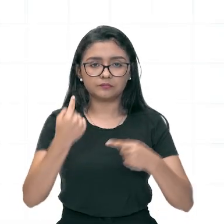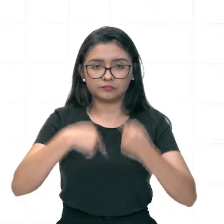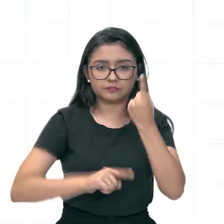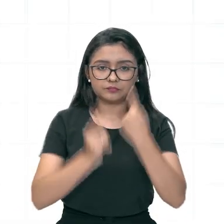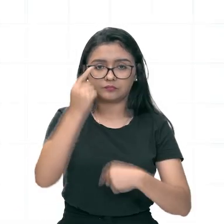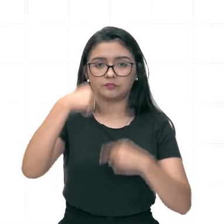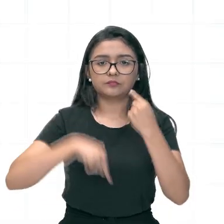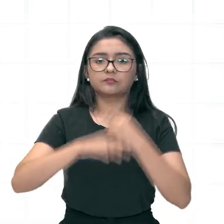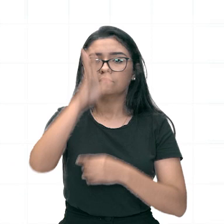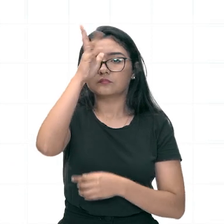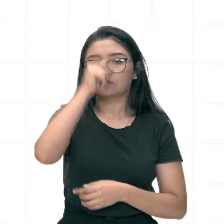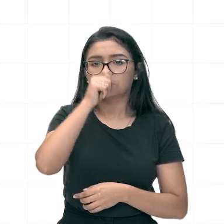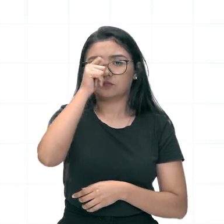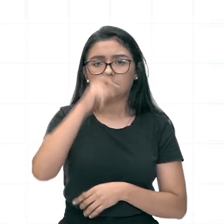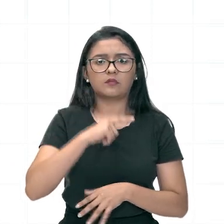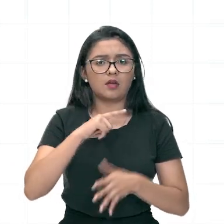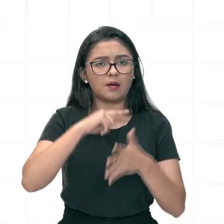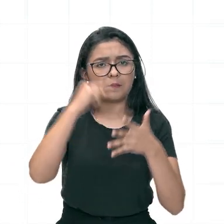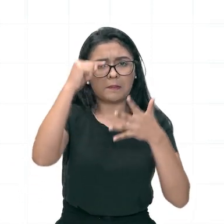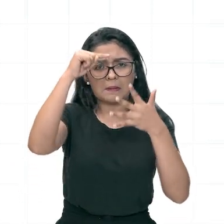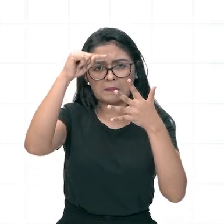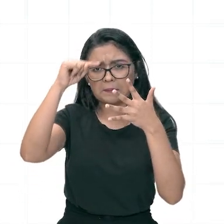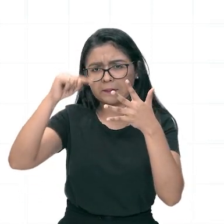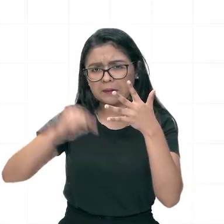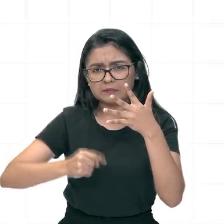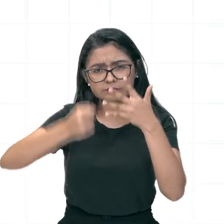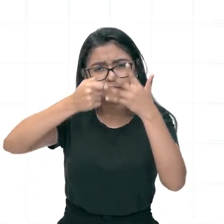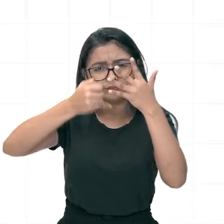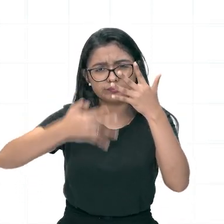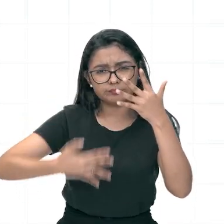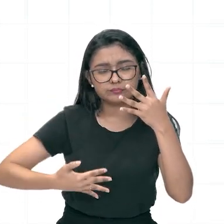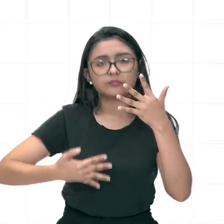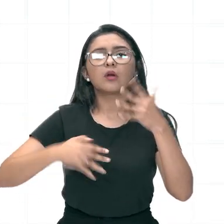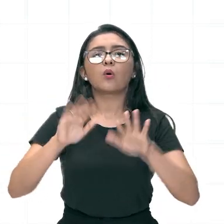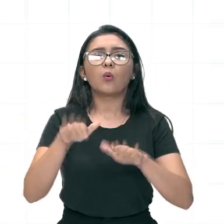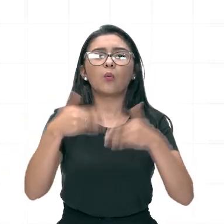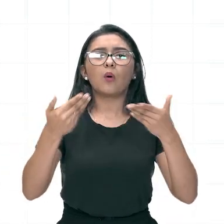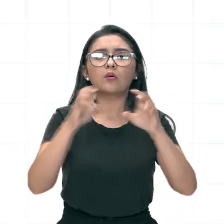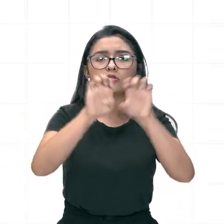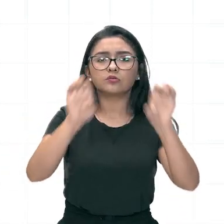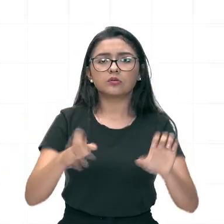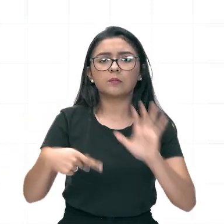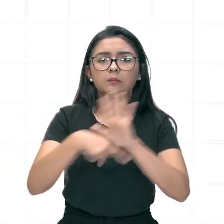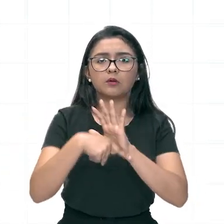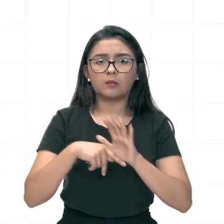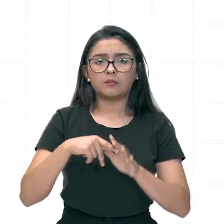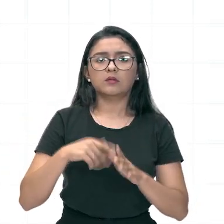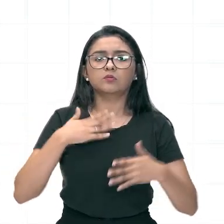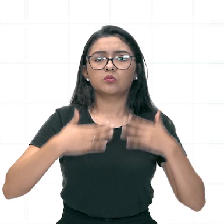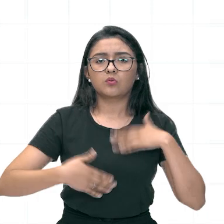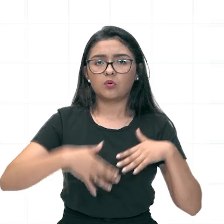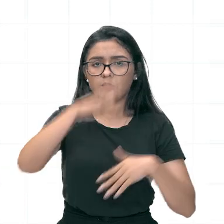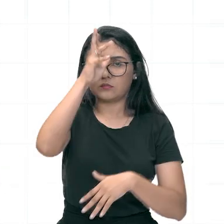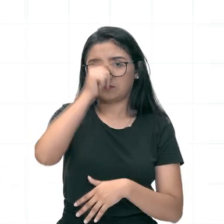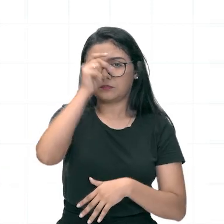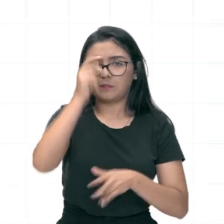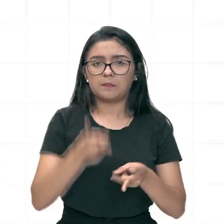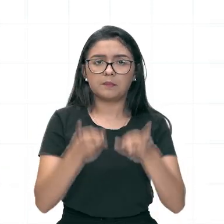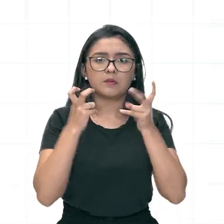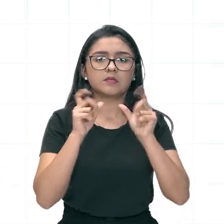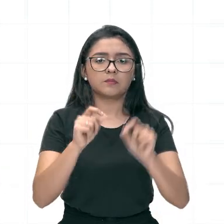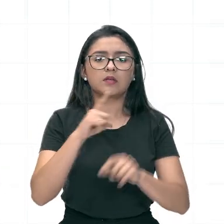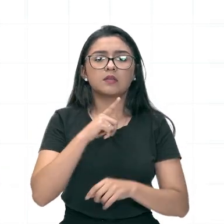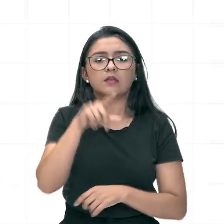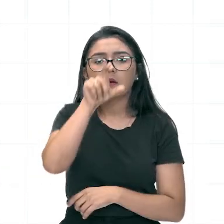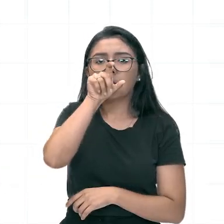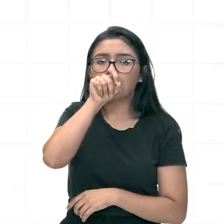sistema digestório das aves ele é complexo. E aí, o que vai acontecer? Quais são as estruturas que ela vai apresentar? A gente vai observar